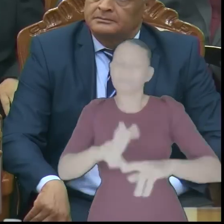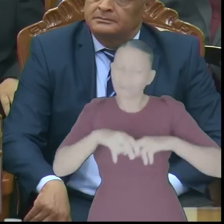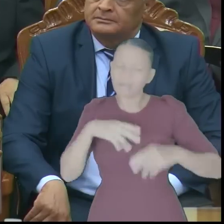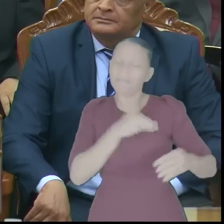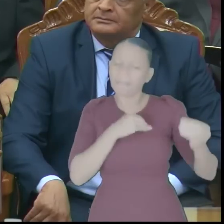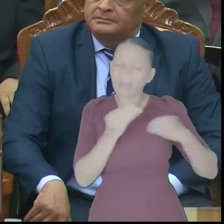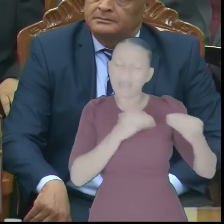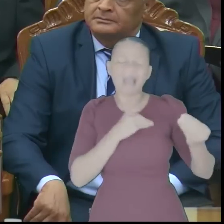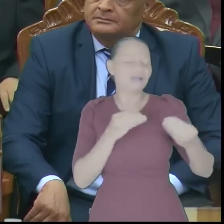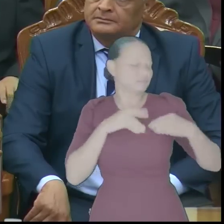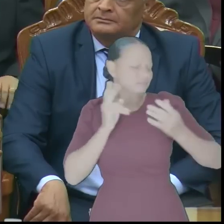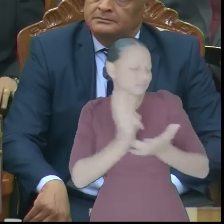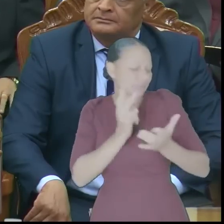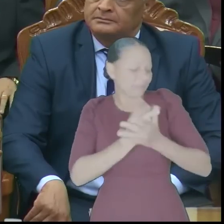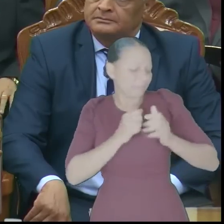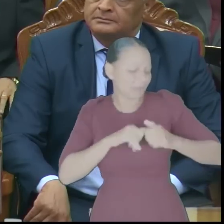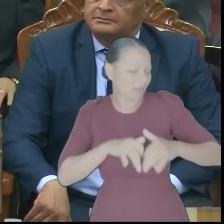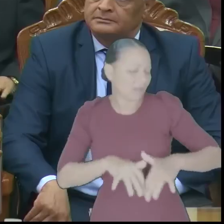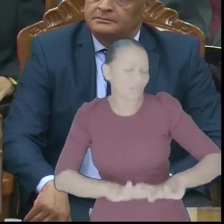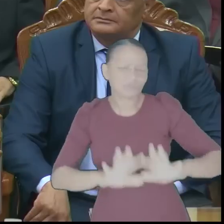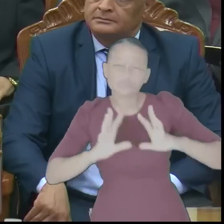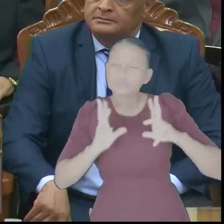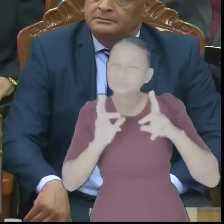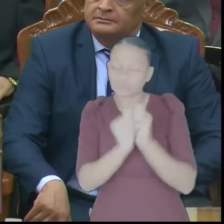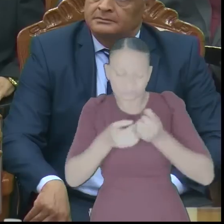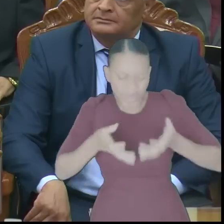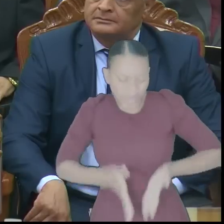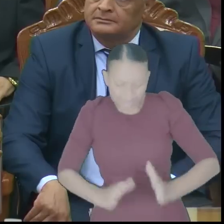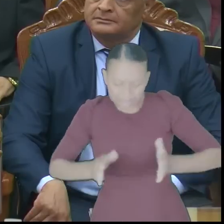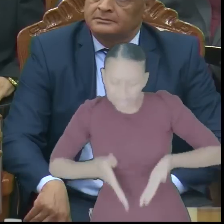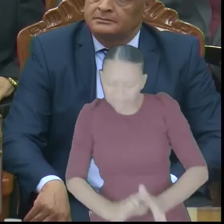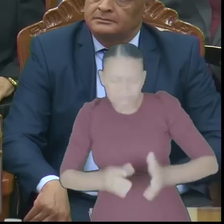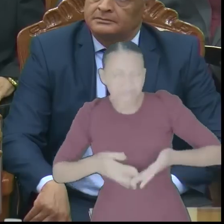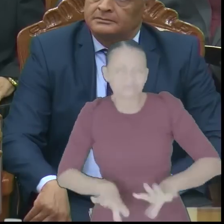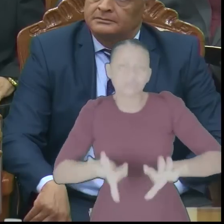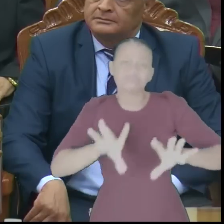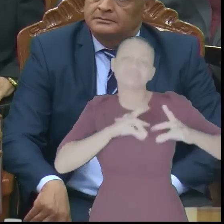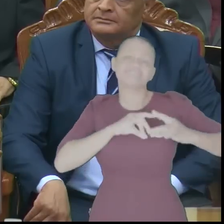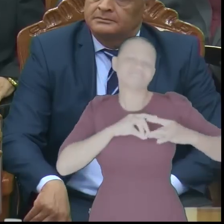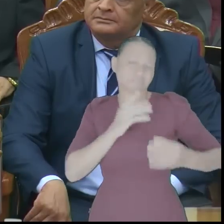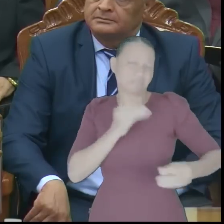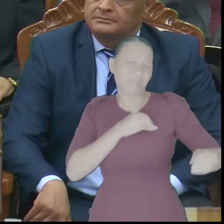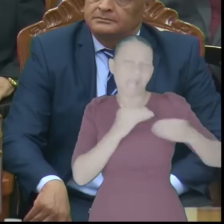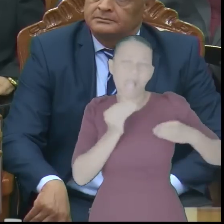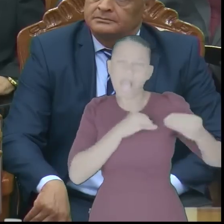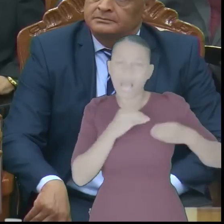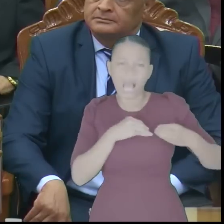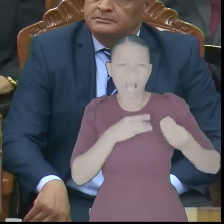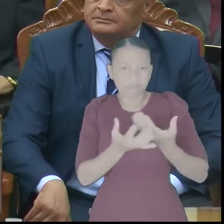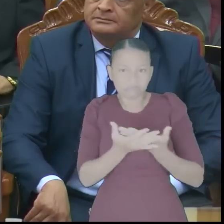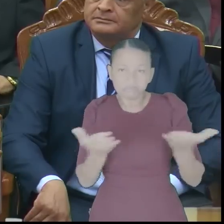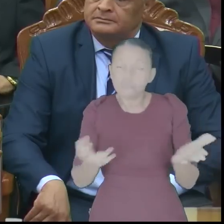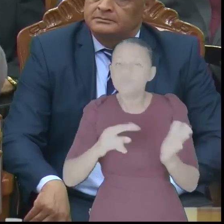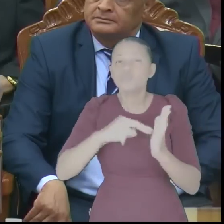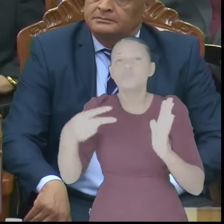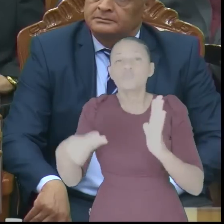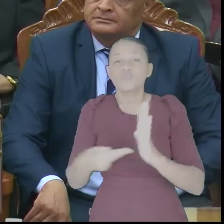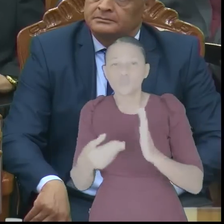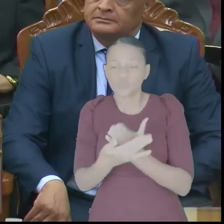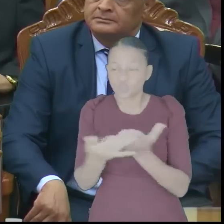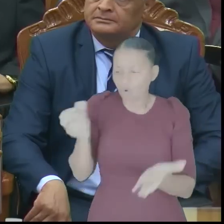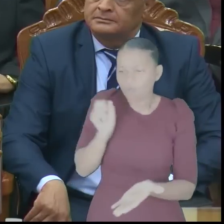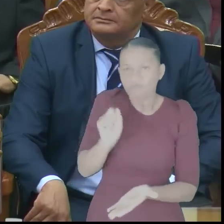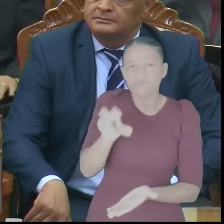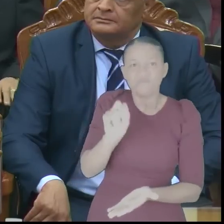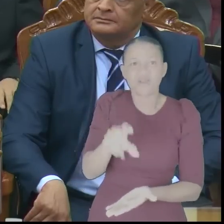mãe. Todo ser humano já nasce em pecado. Não nascemos pecando, mas já nascemos em pecado. Ou seja, o vírus do pecado